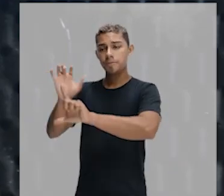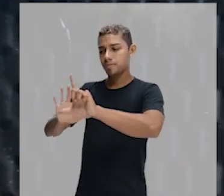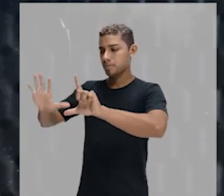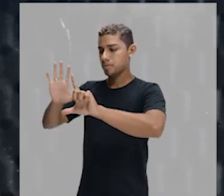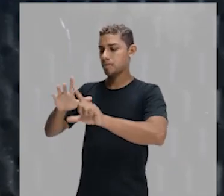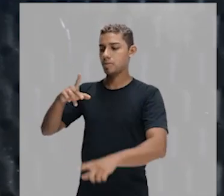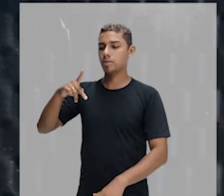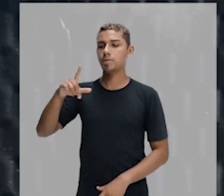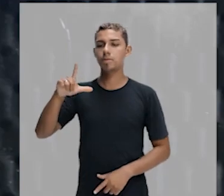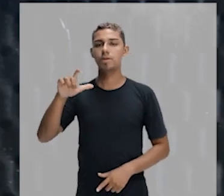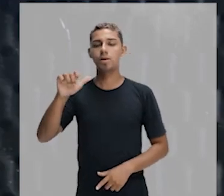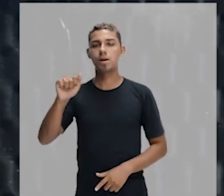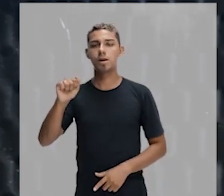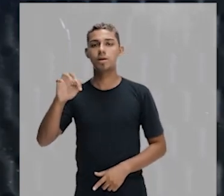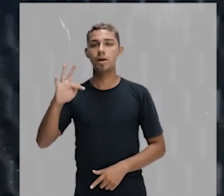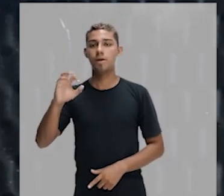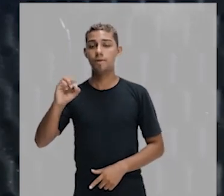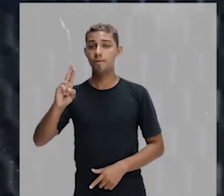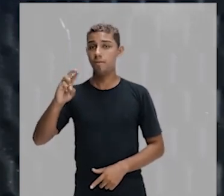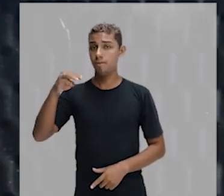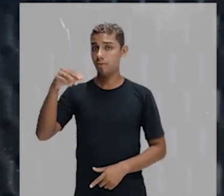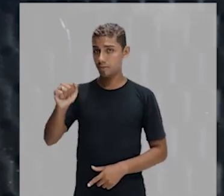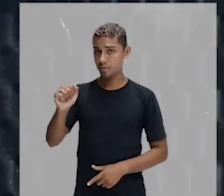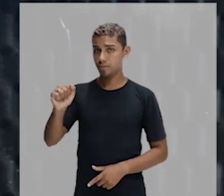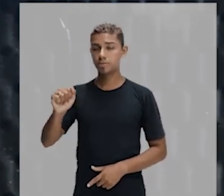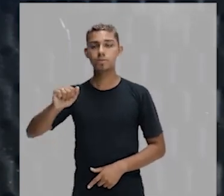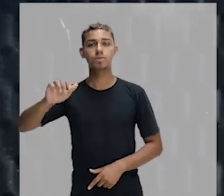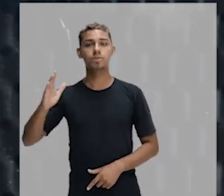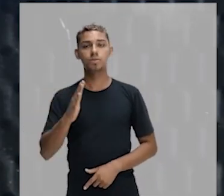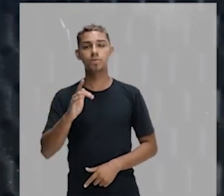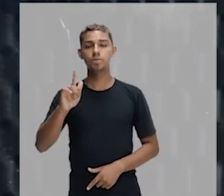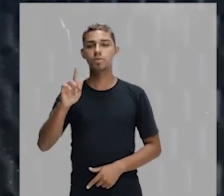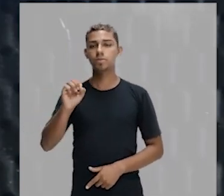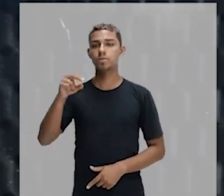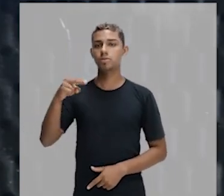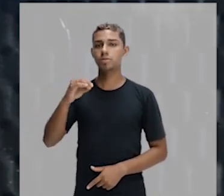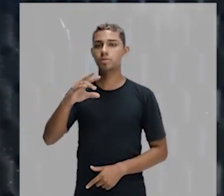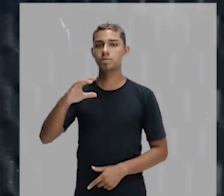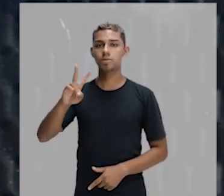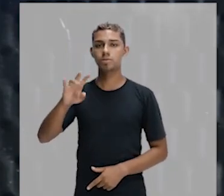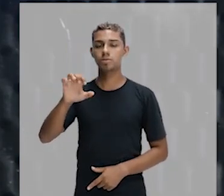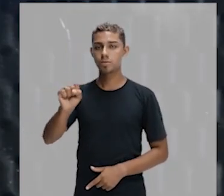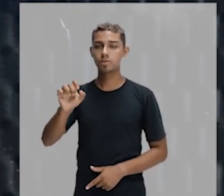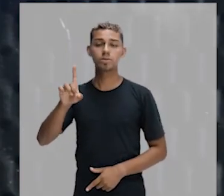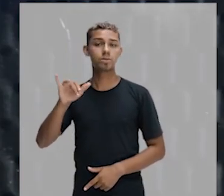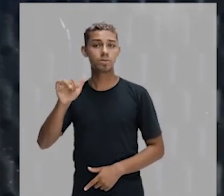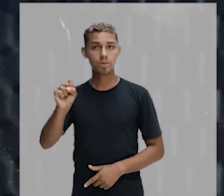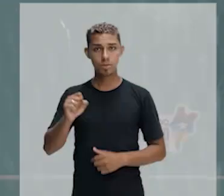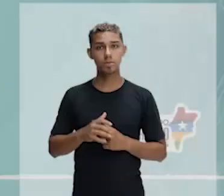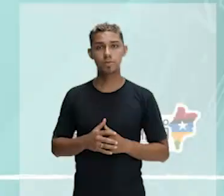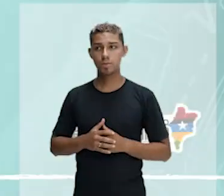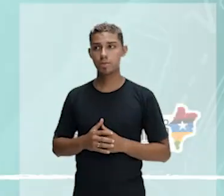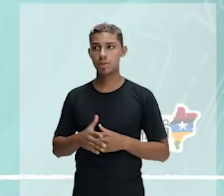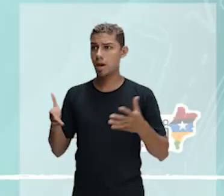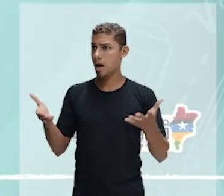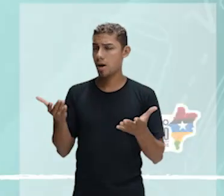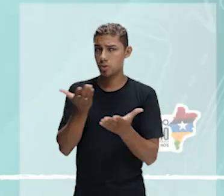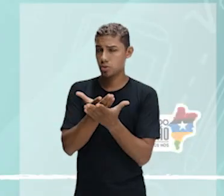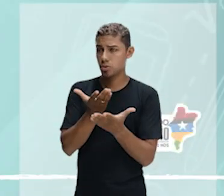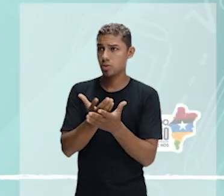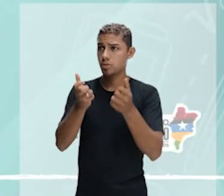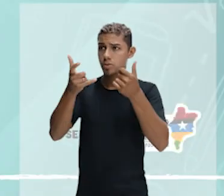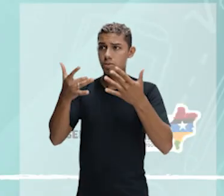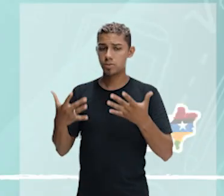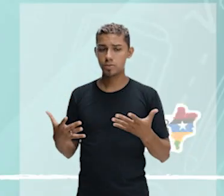Gonçalves Dias. Certo? Na aula de hoje, nós vamos falar sobre esfera celeste, constelações e movimento